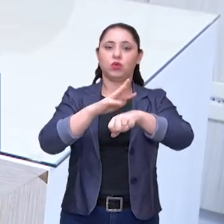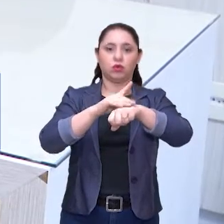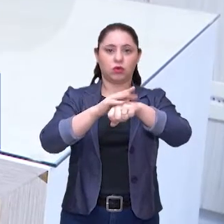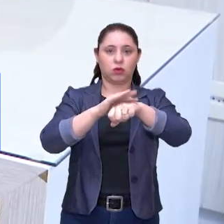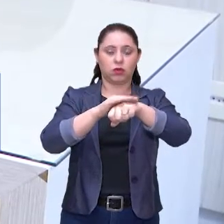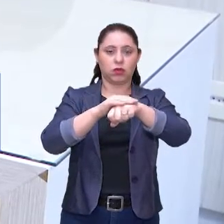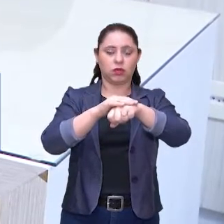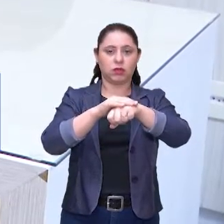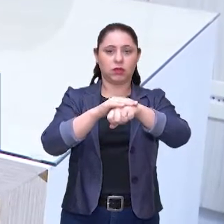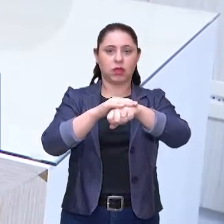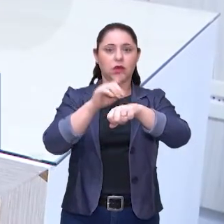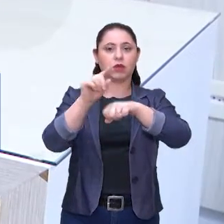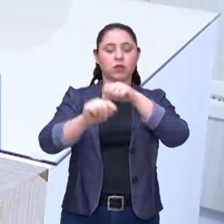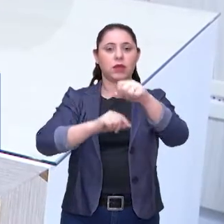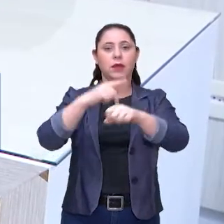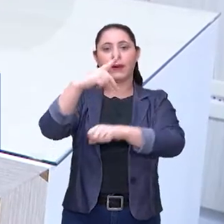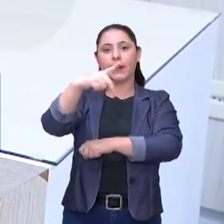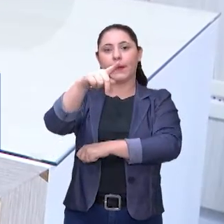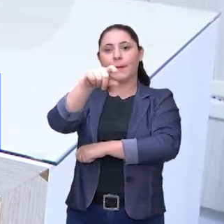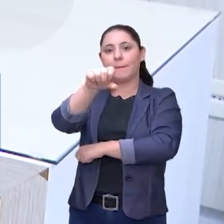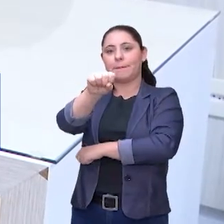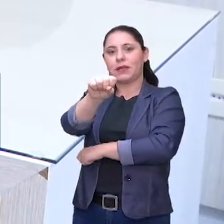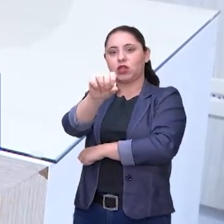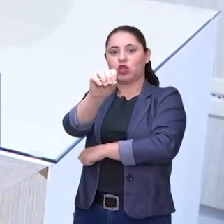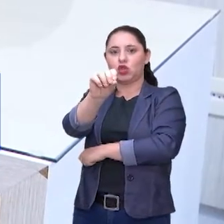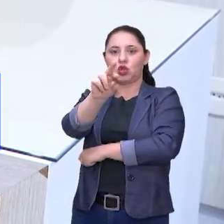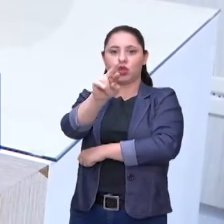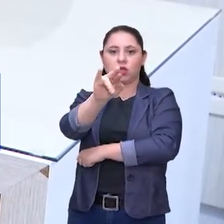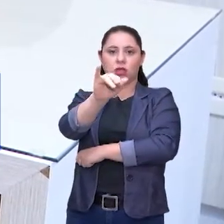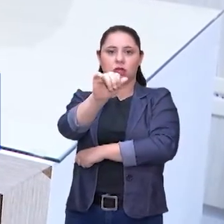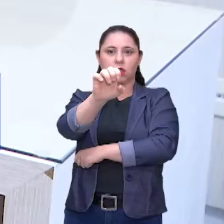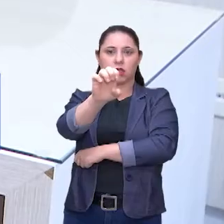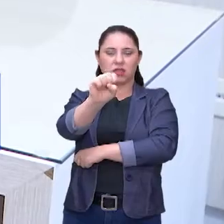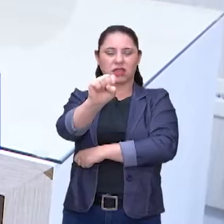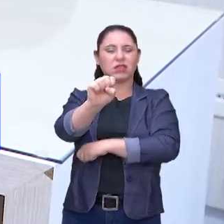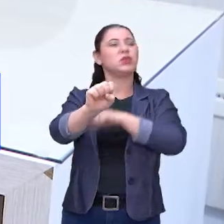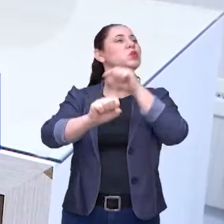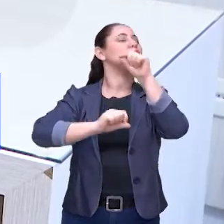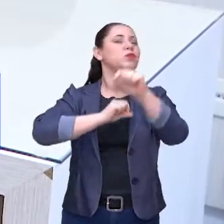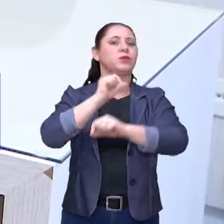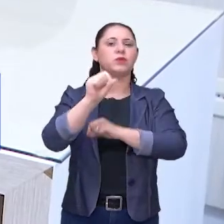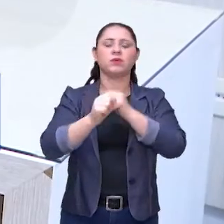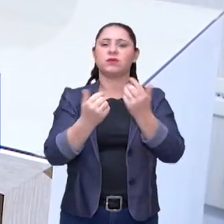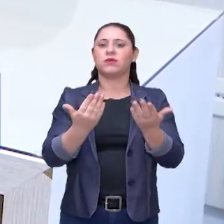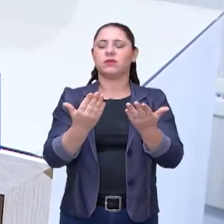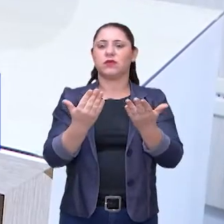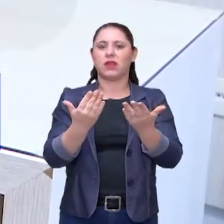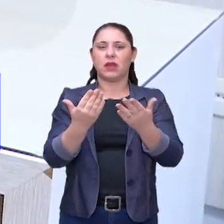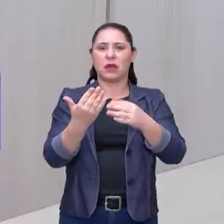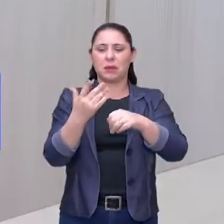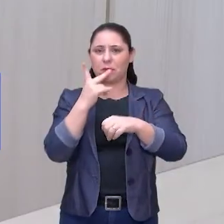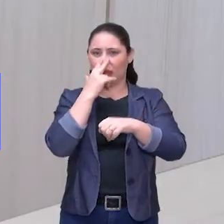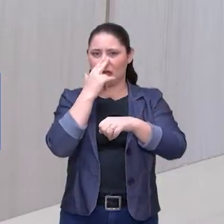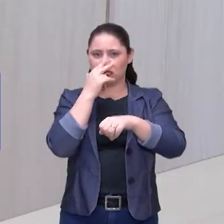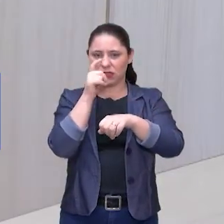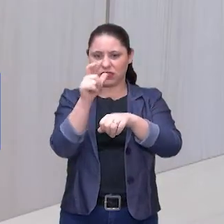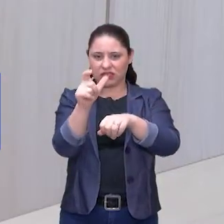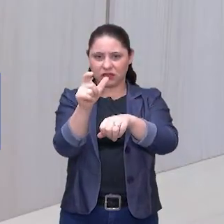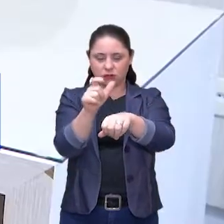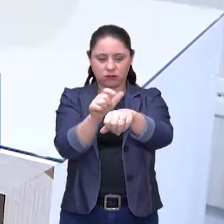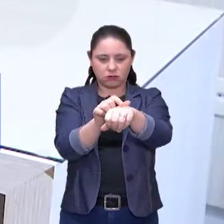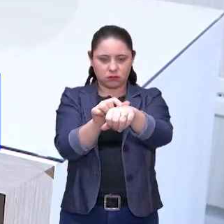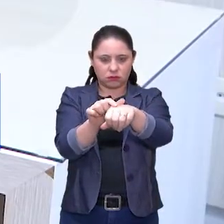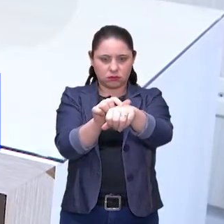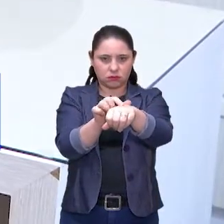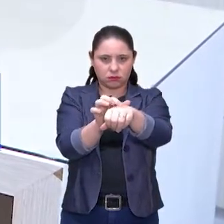né? Das doenças inflamatórias, a clássica é a psoríase, né? Como ela é? A